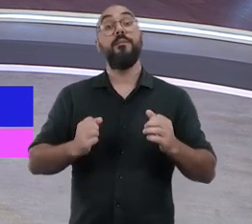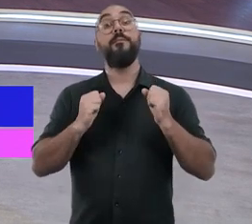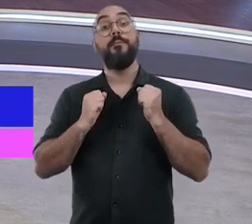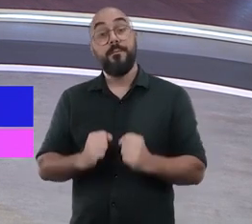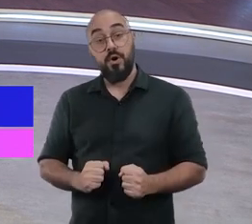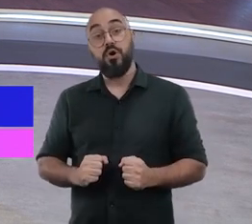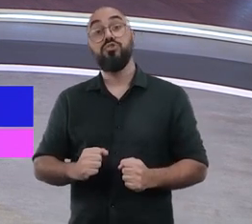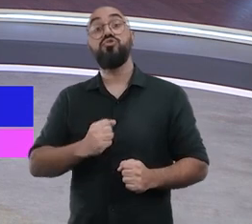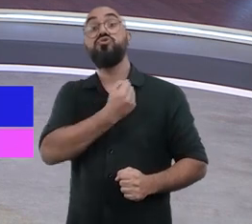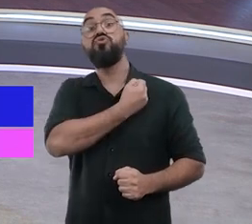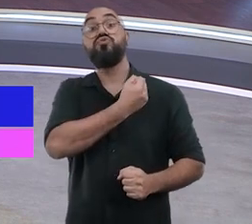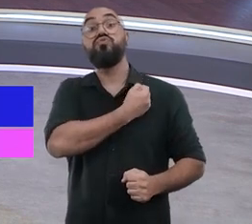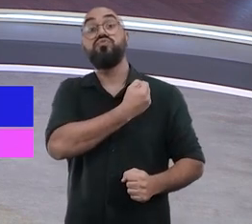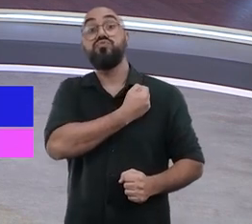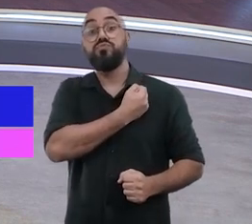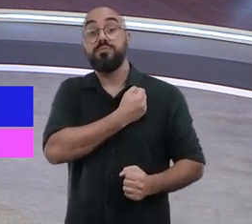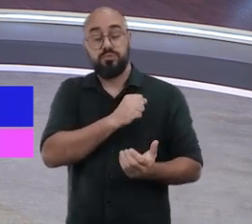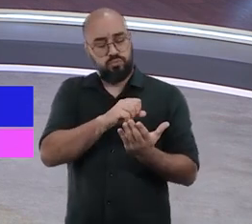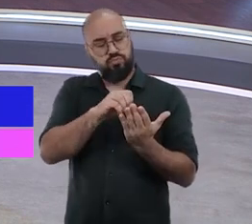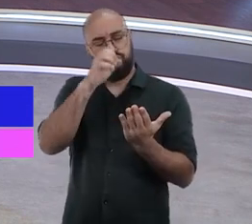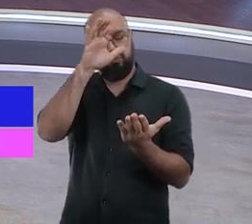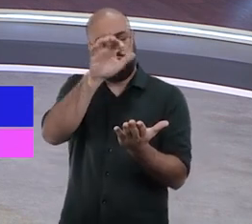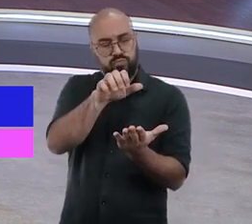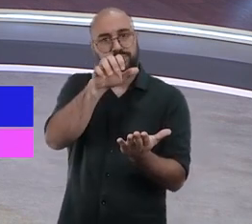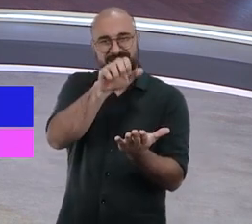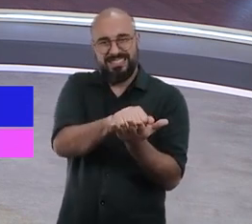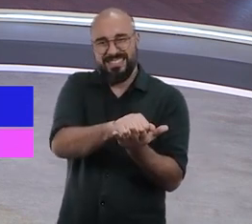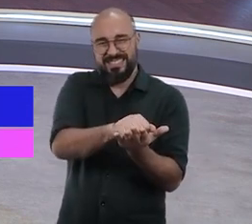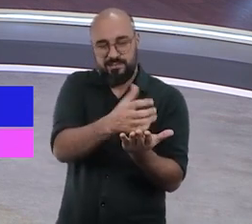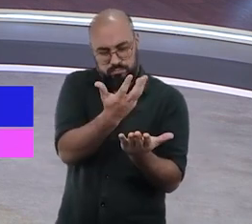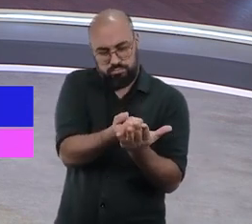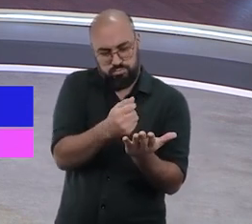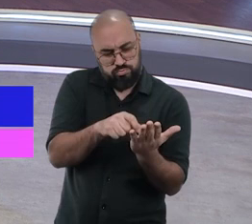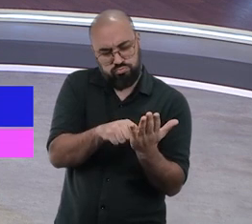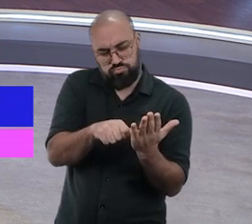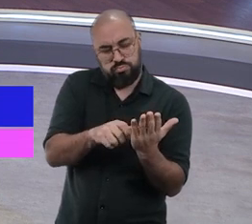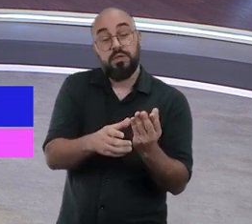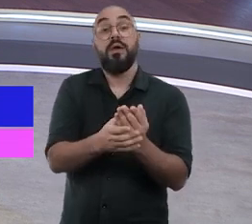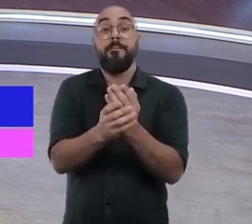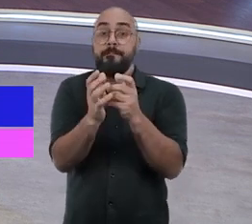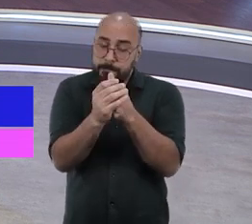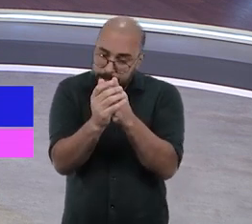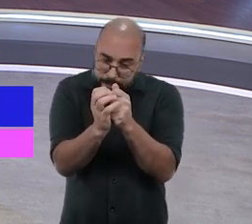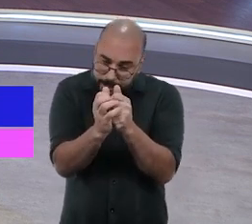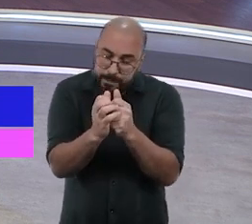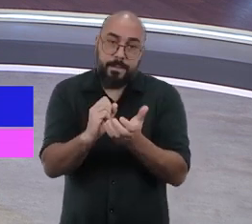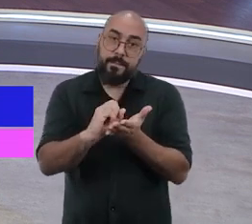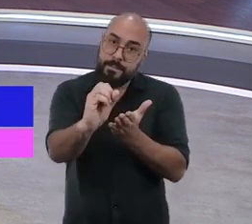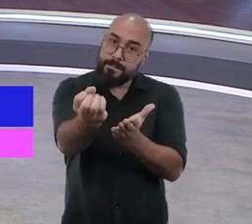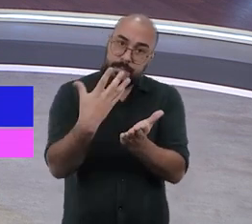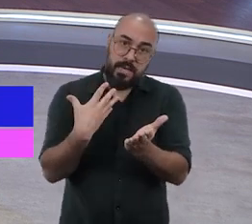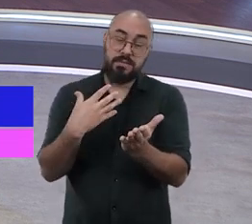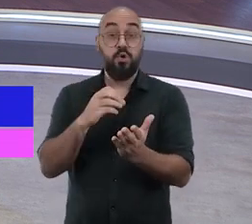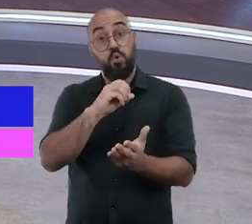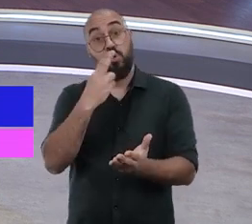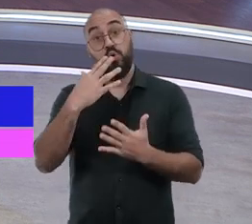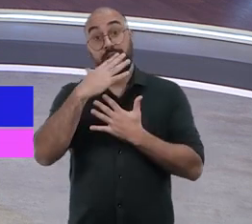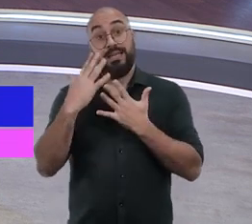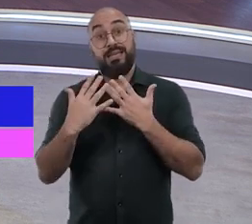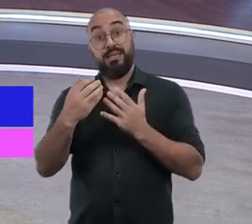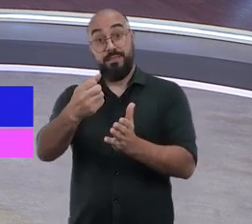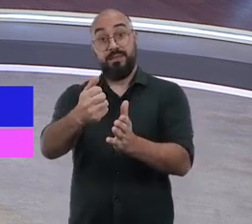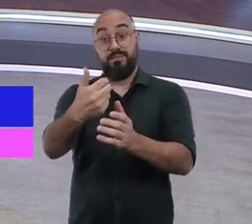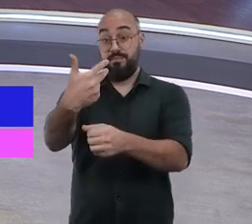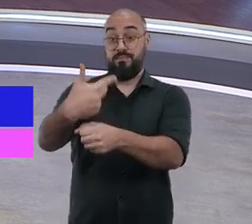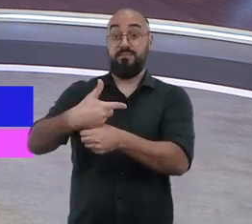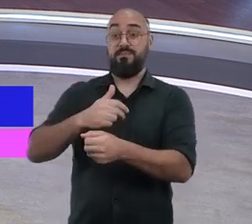no teu celular e manda uma mensagem para nós. Eu estou aqui esperando você. Estou aqui, celular aberto, WhatsApp